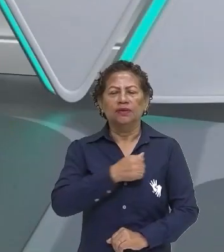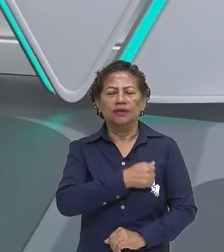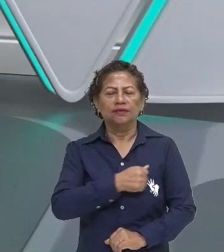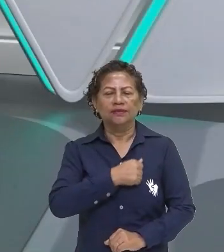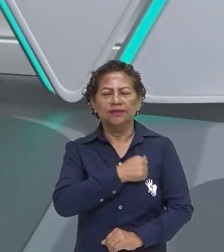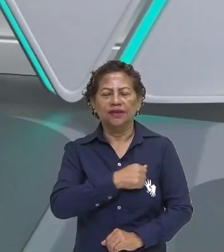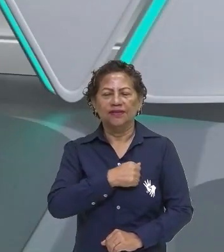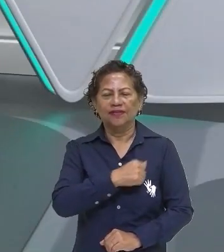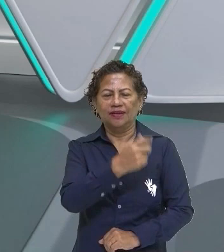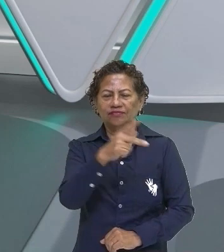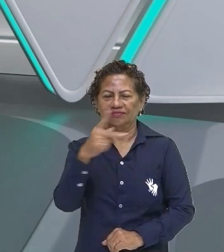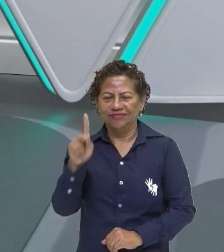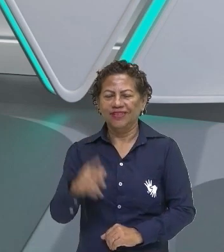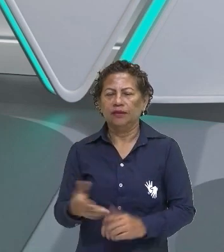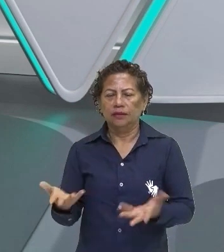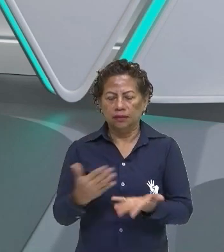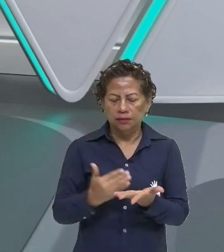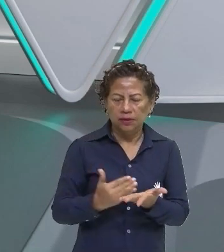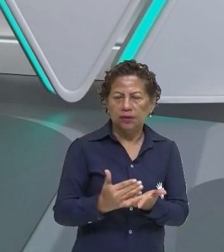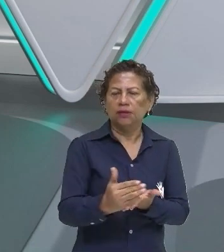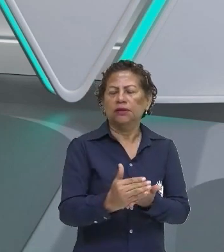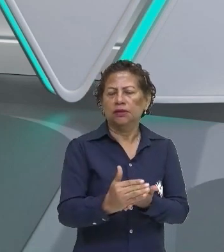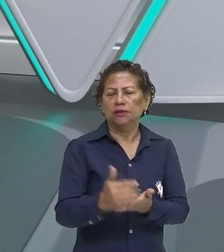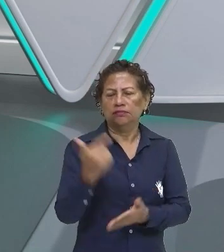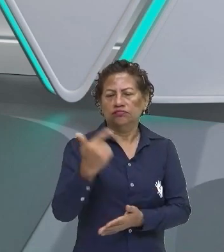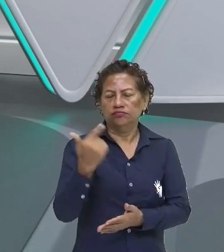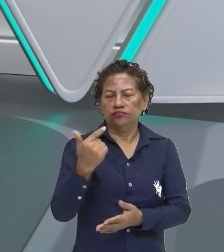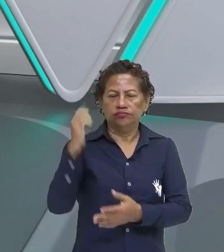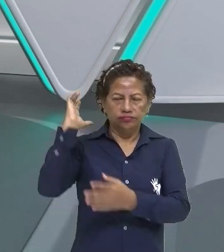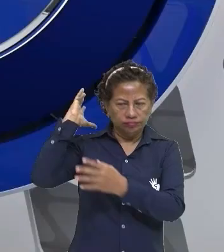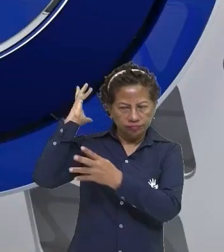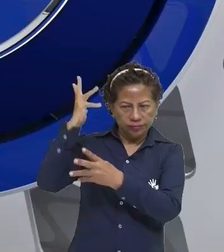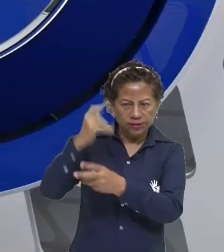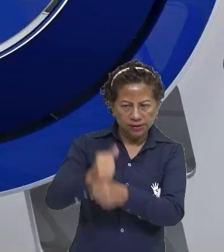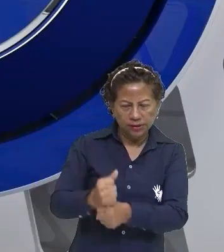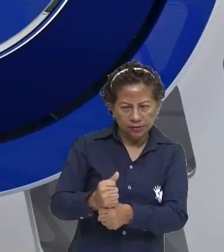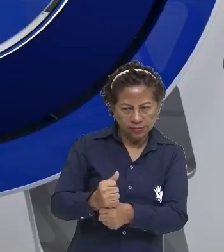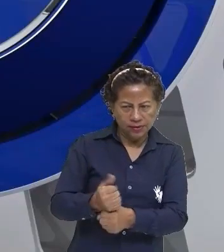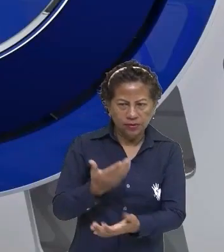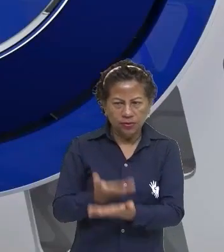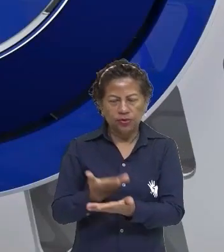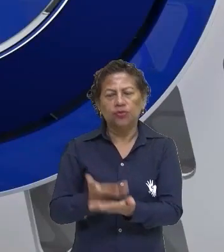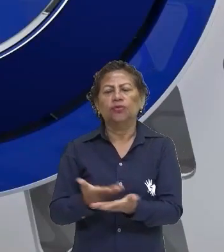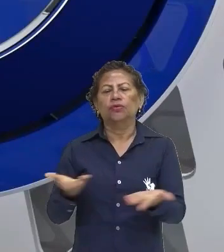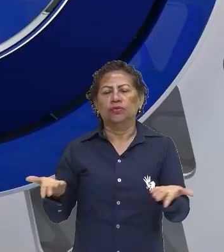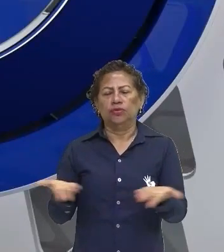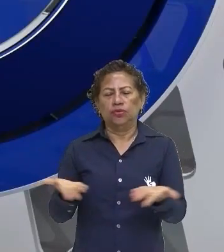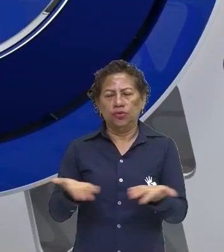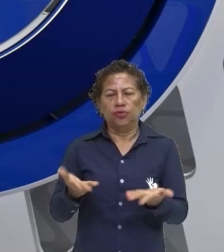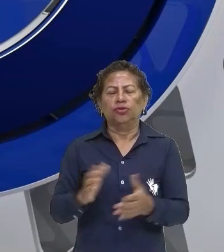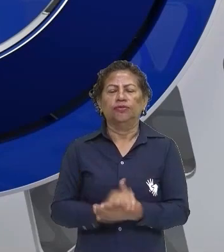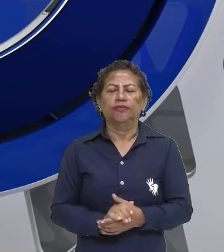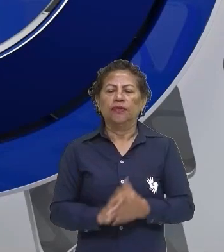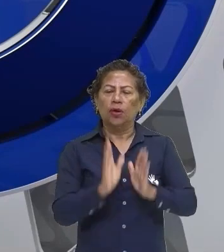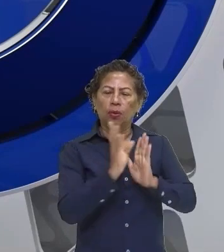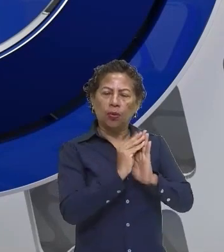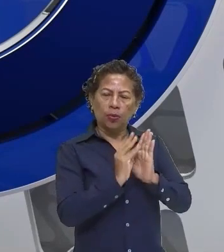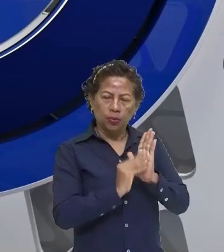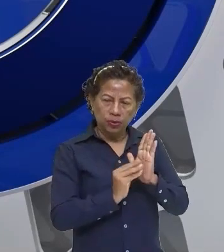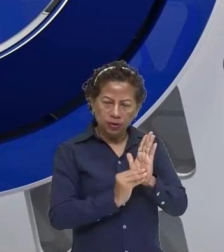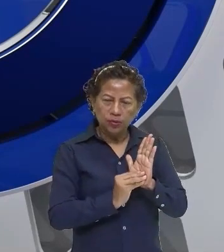Então, vamos lá começar o segundo momento da revisão da nossa aula de hoje. Vamos lembrar um pouco os conteúdos que nós vimos